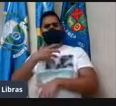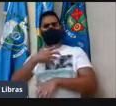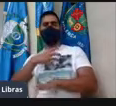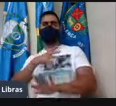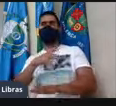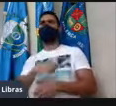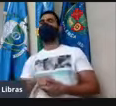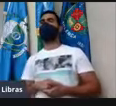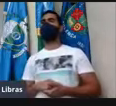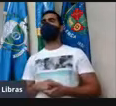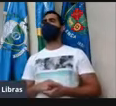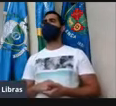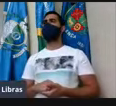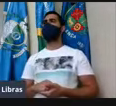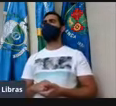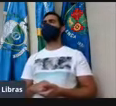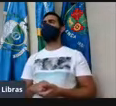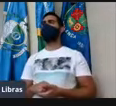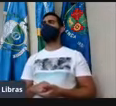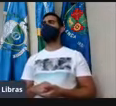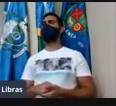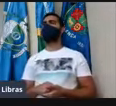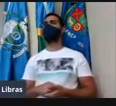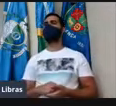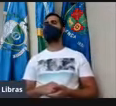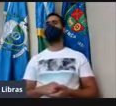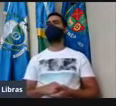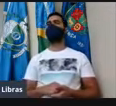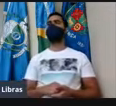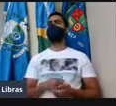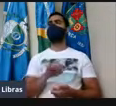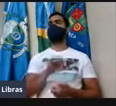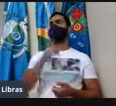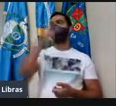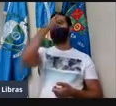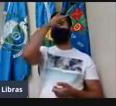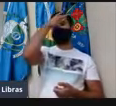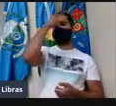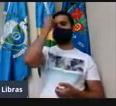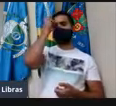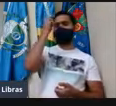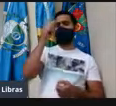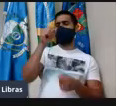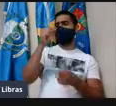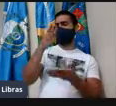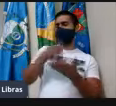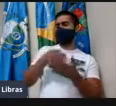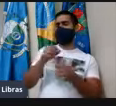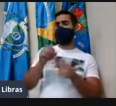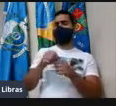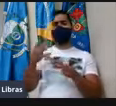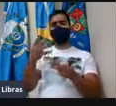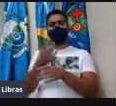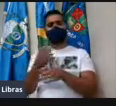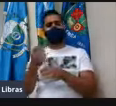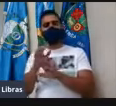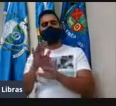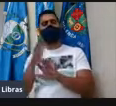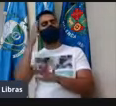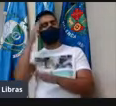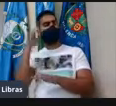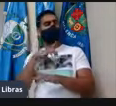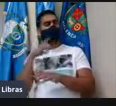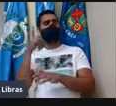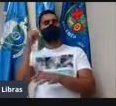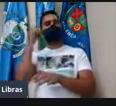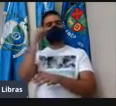vamos dizer assim, os prefeitos cumprir aquilo que é determinado, fazer os cálculos, mesmo dentro das dificuldades, mesmo dentro